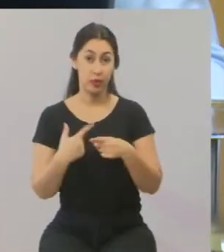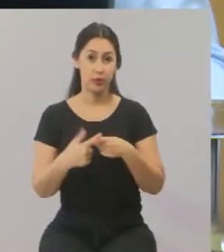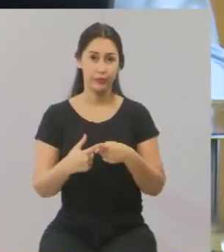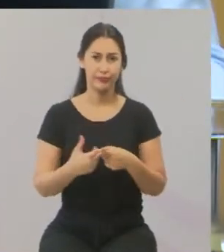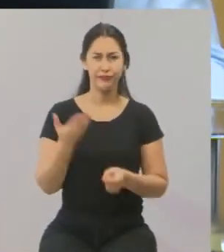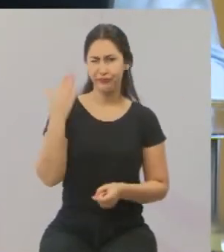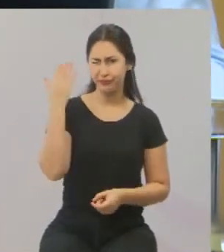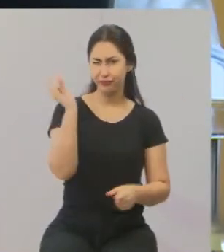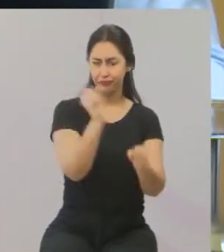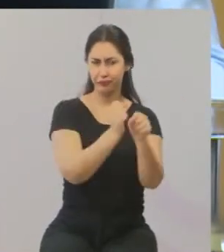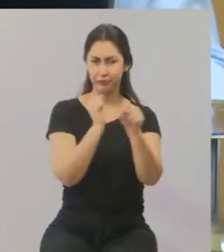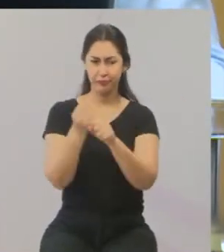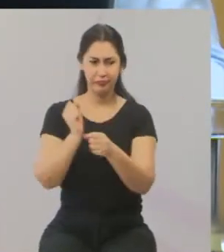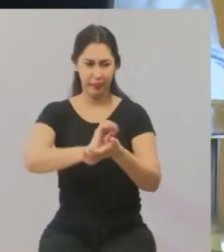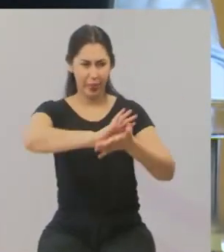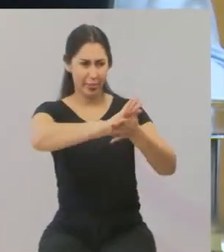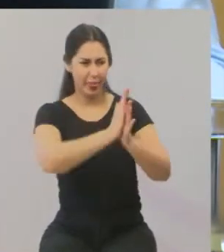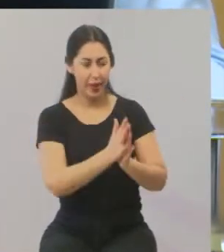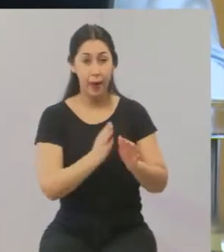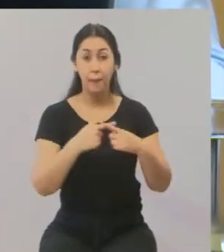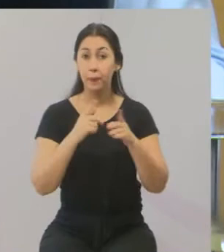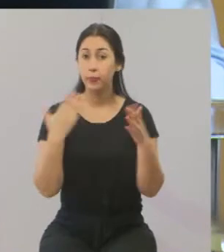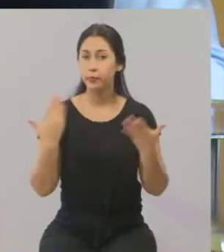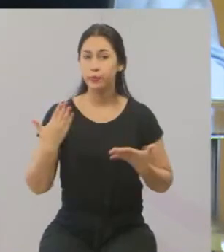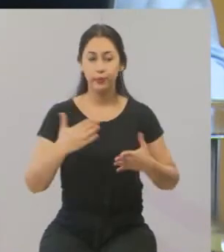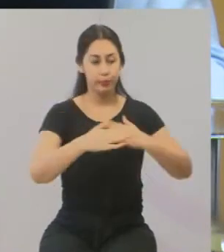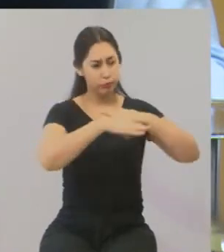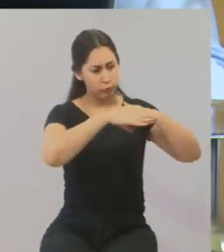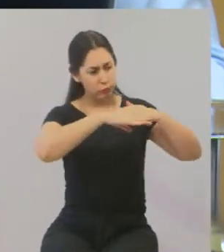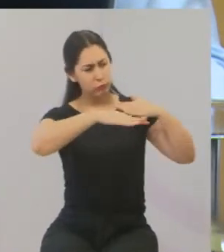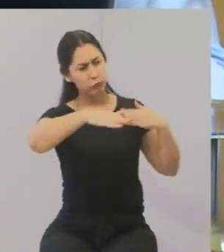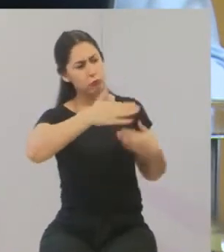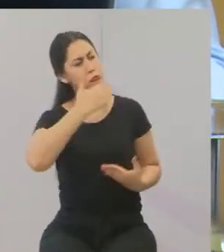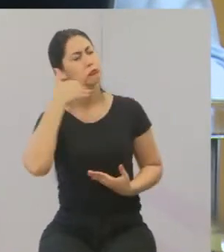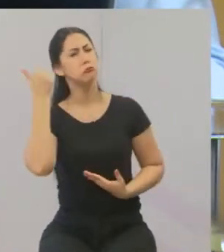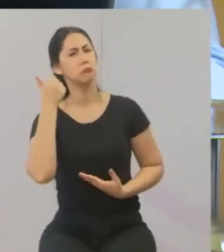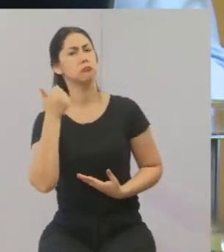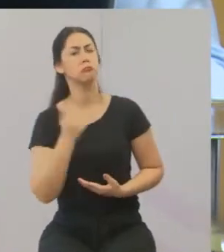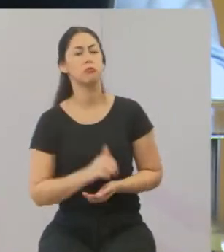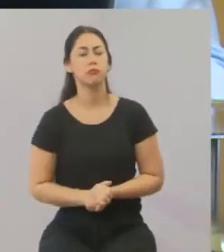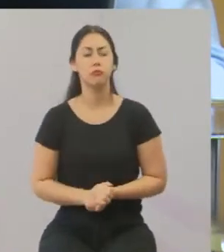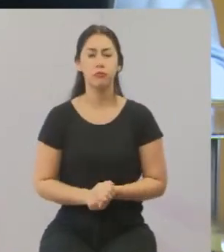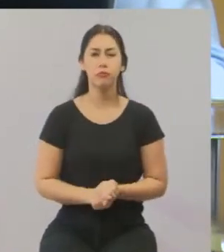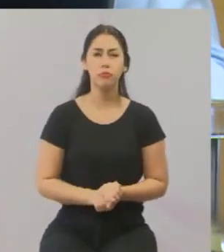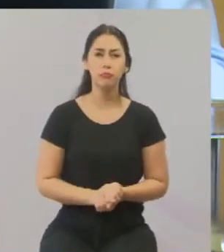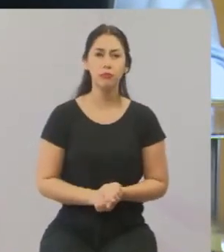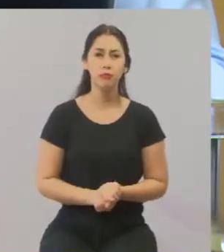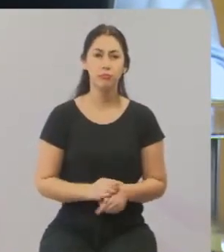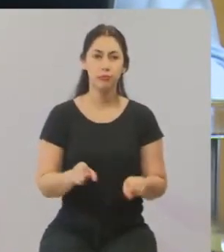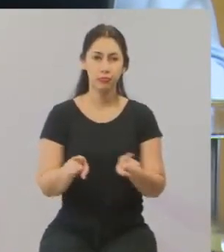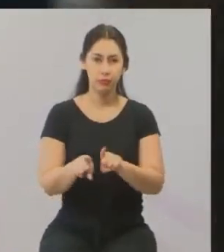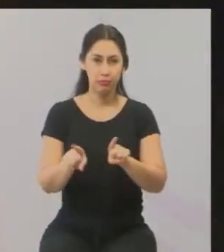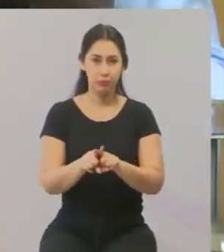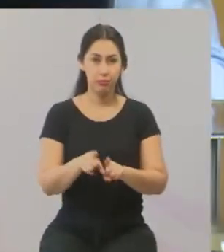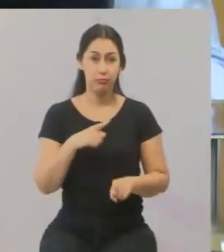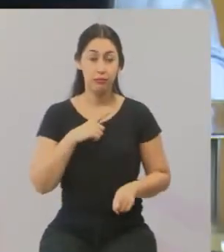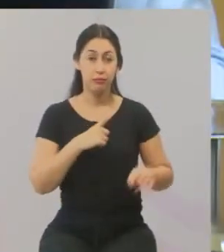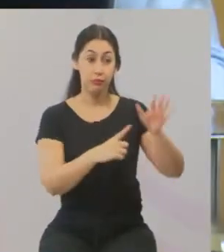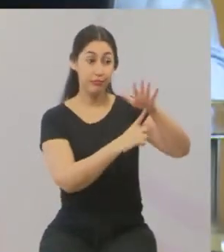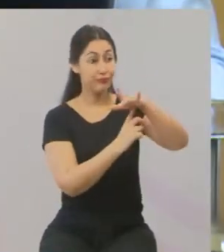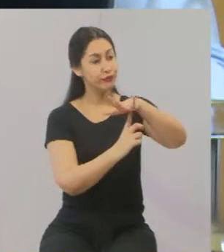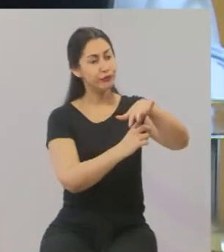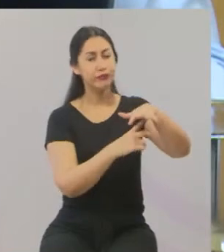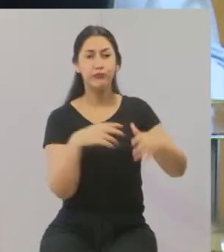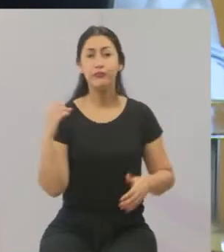rua e o asfalto melhorou muito, valorizando este bairro. Outro ganho foi a restauração da praça, que proporcionou um espaço para as